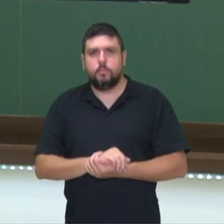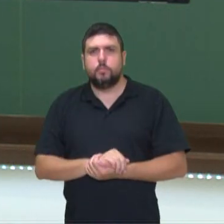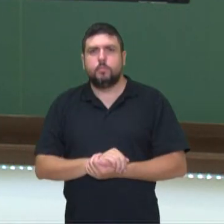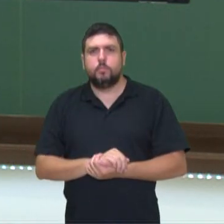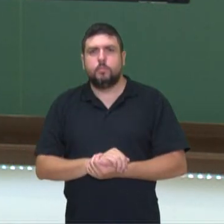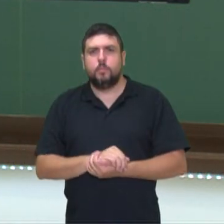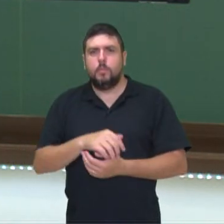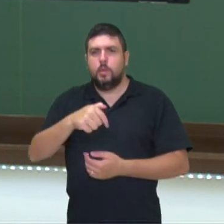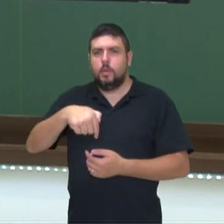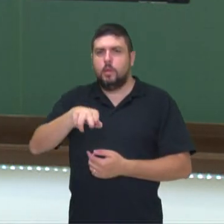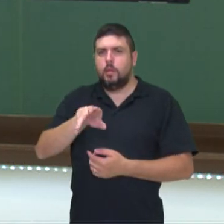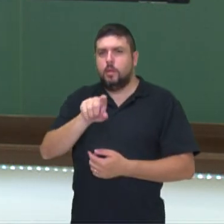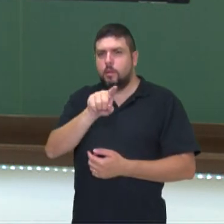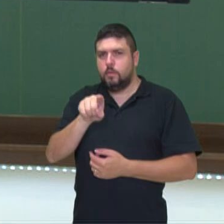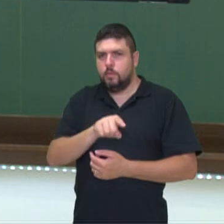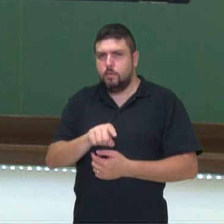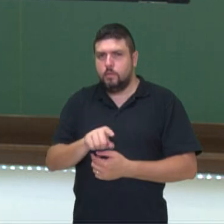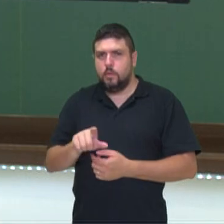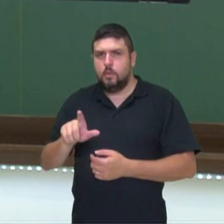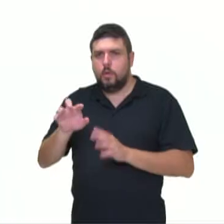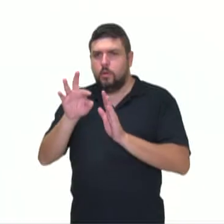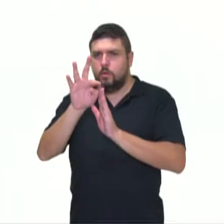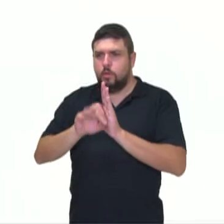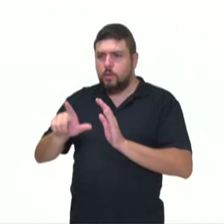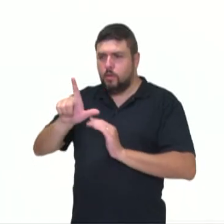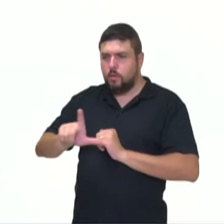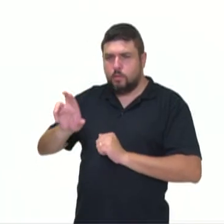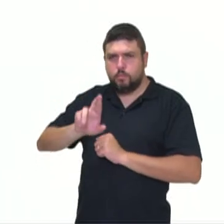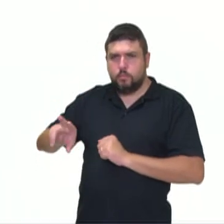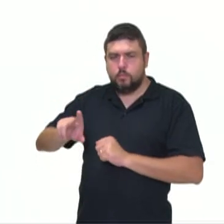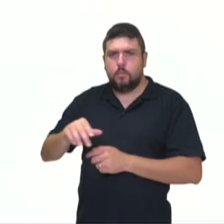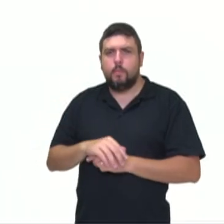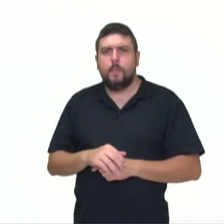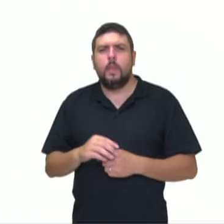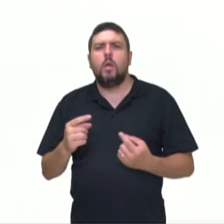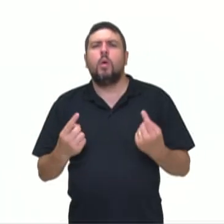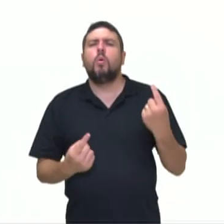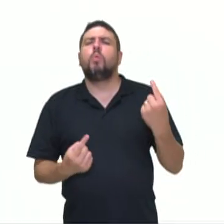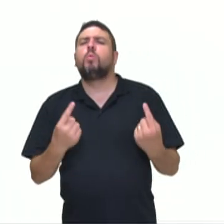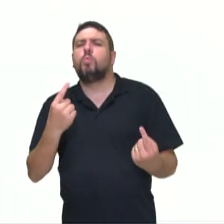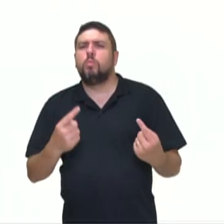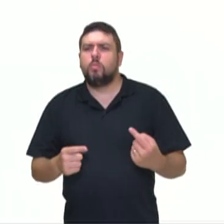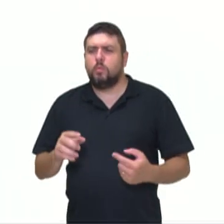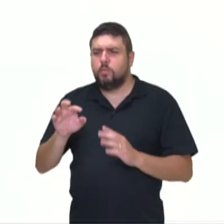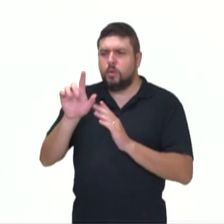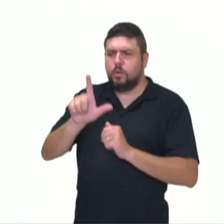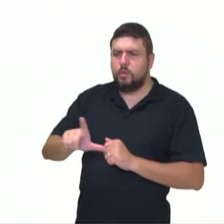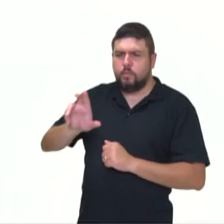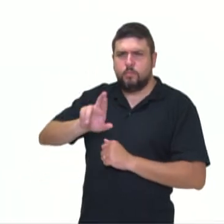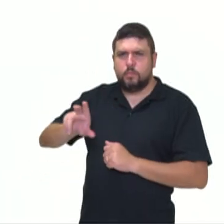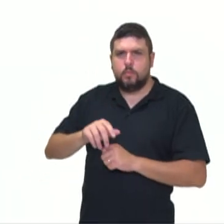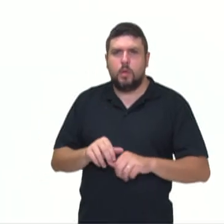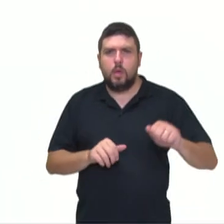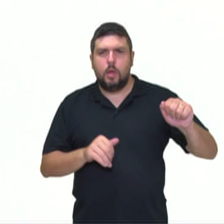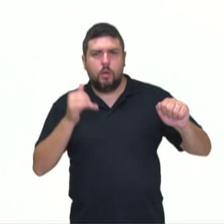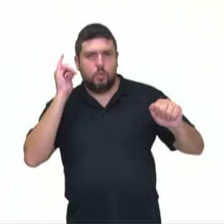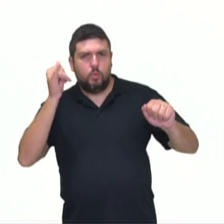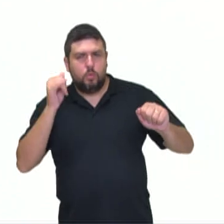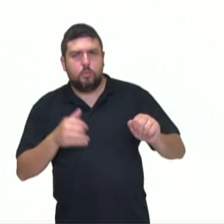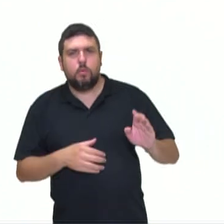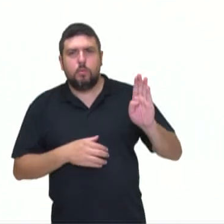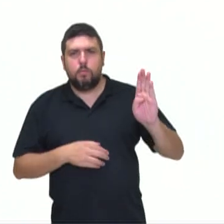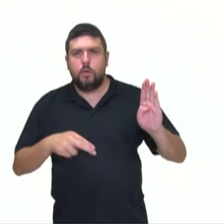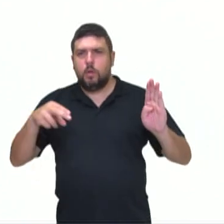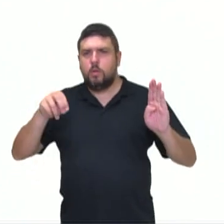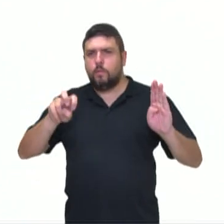agora sobre os textos não literários. Qual alternativa traz um exemplo de texto não literário? A. Conto. B.